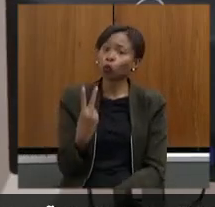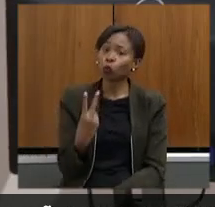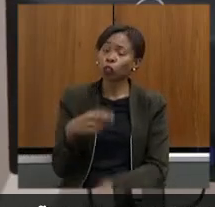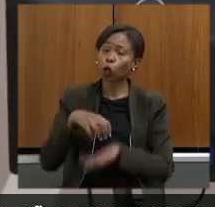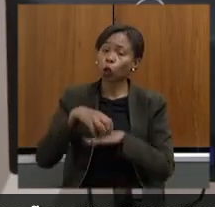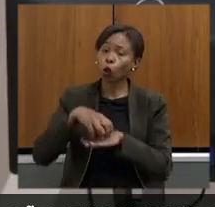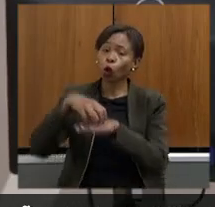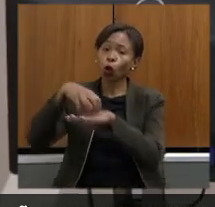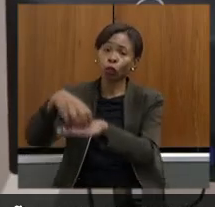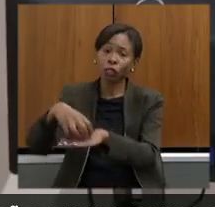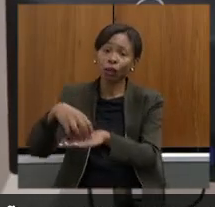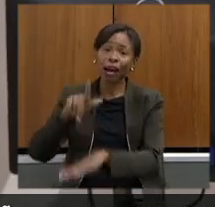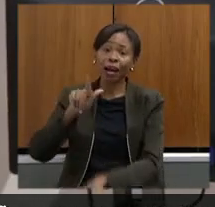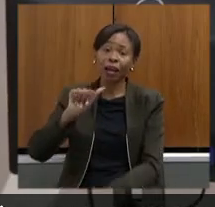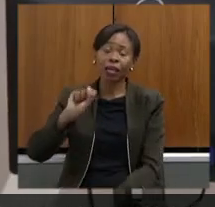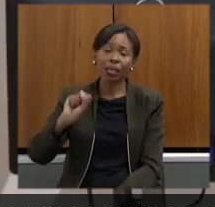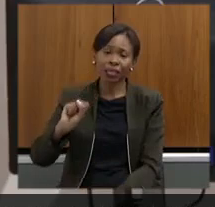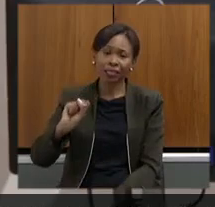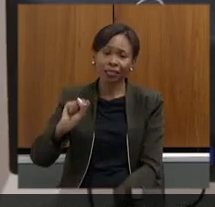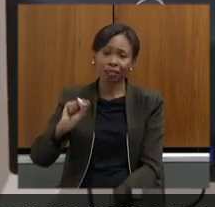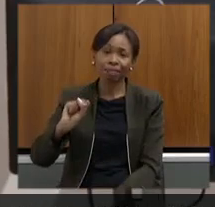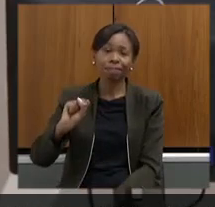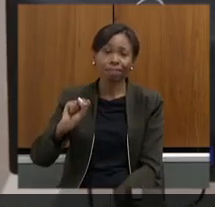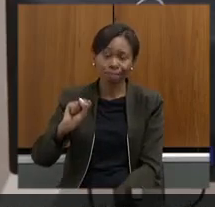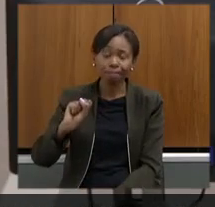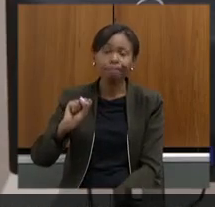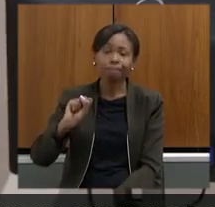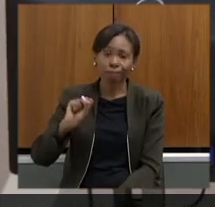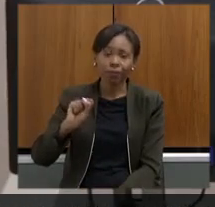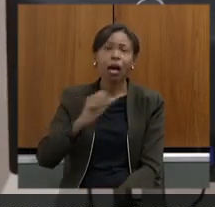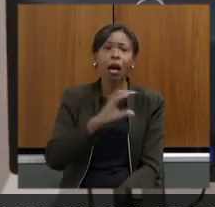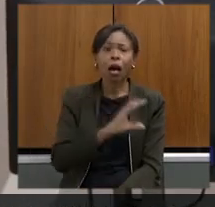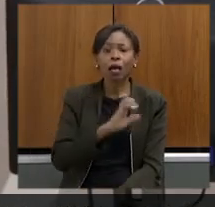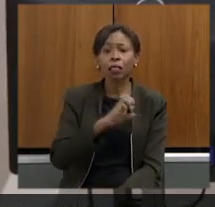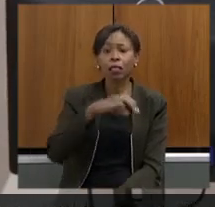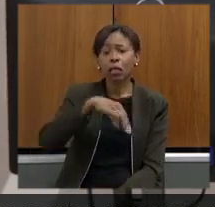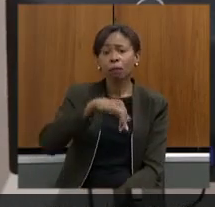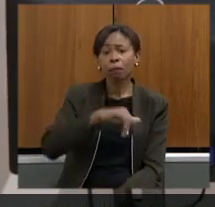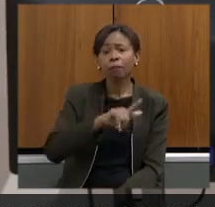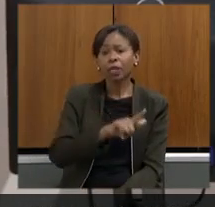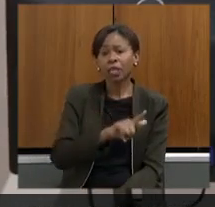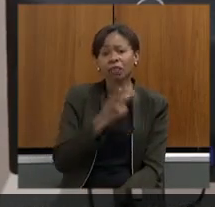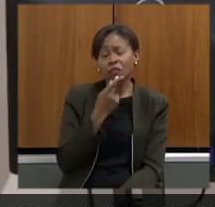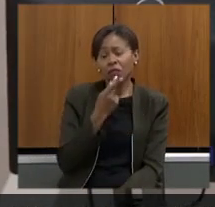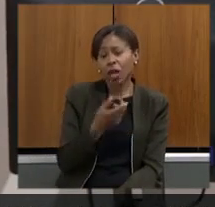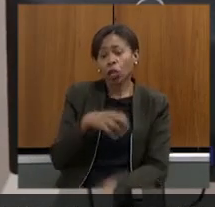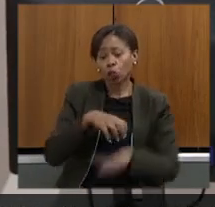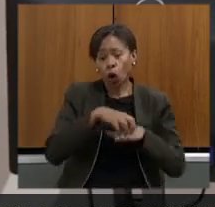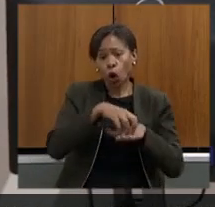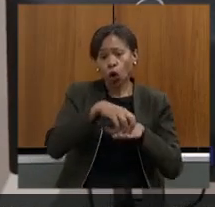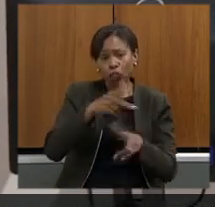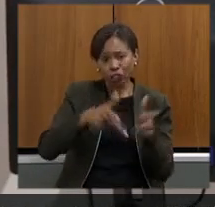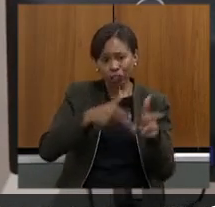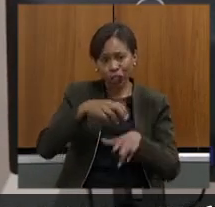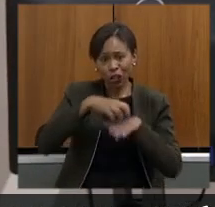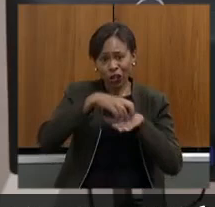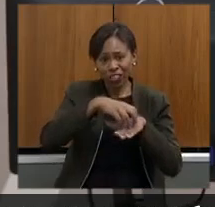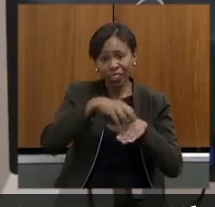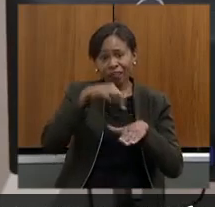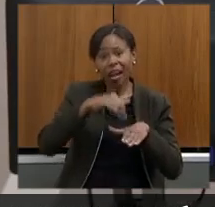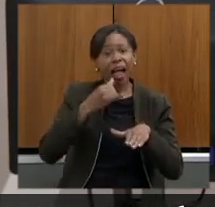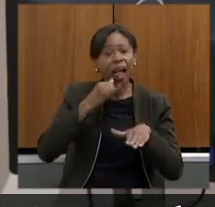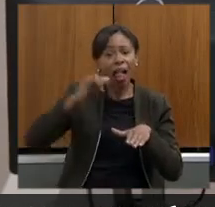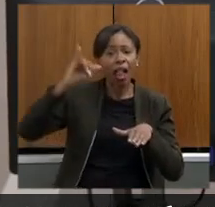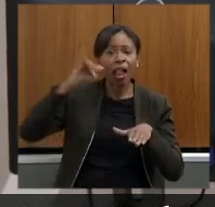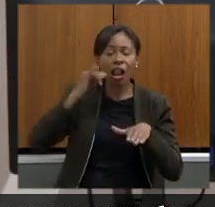de diesel mas falamos de gás a Cemig fala numa locomotiva elétrica Olha que